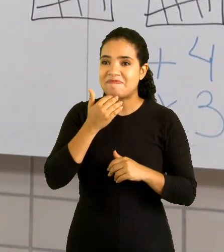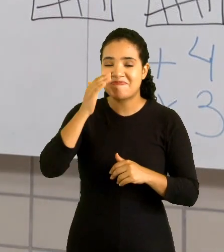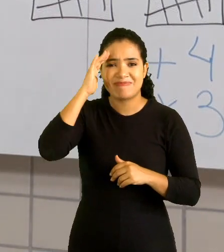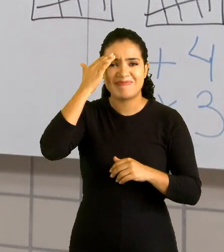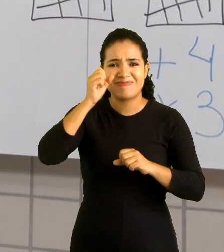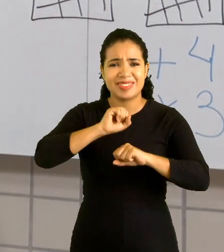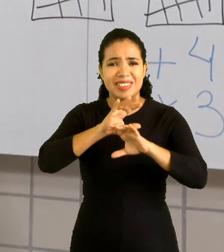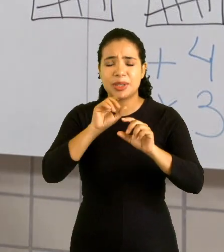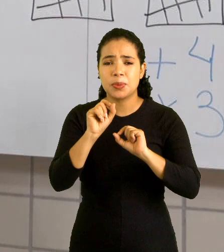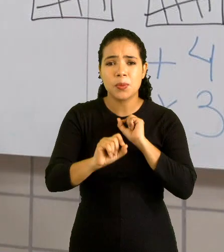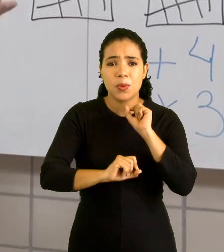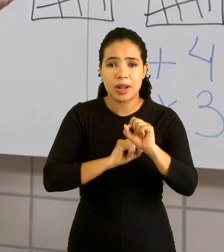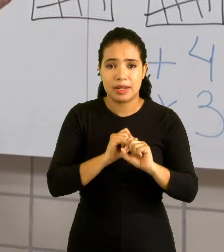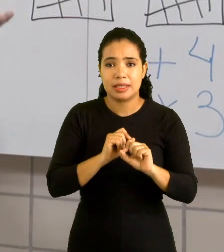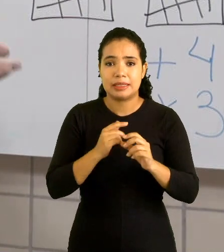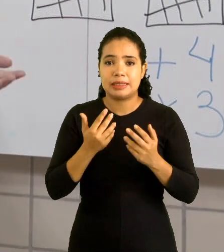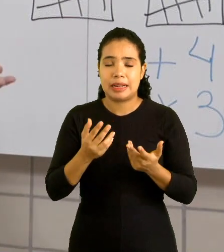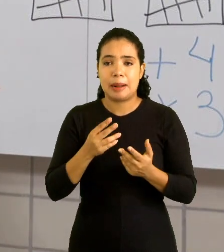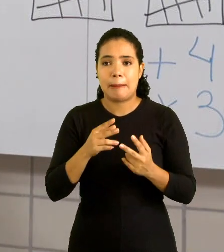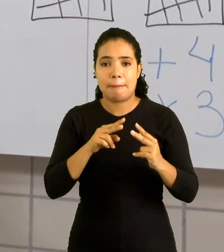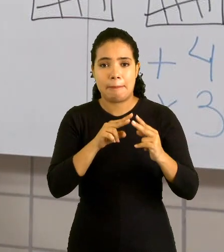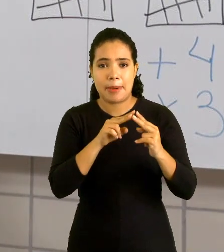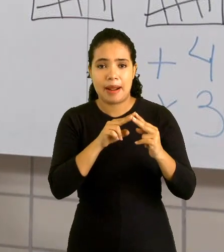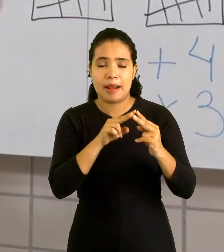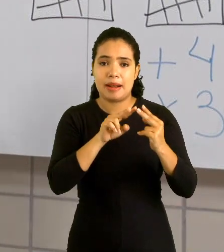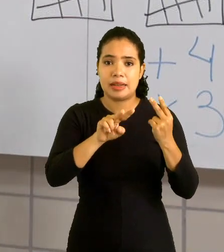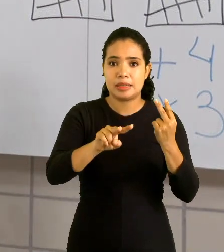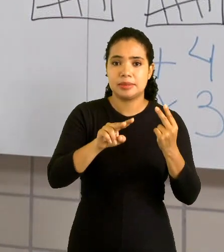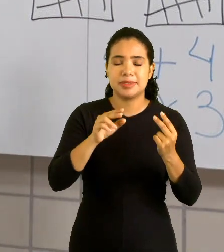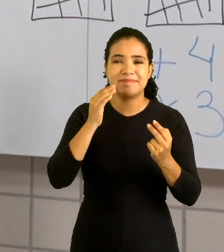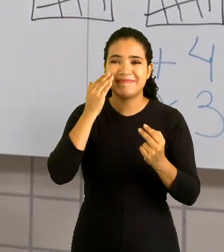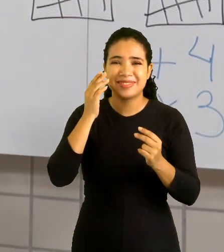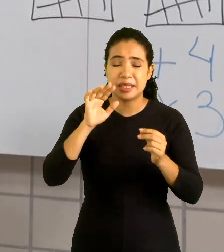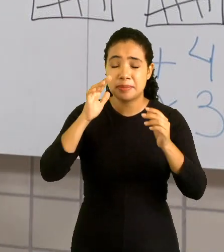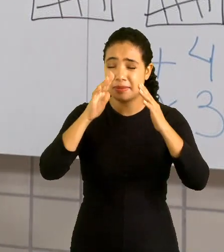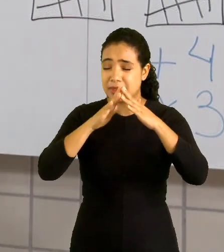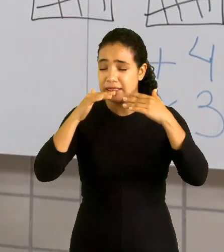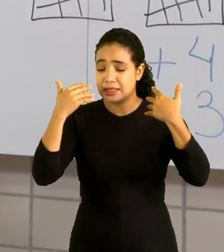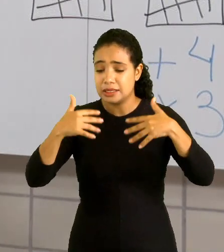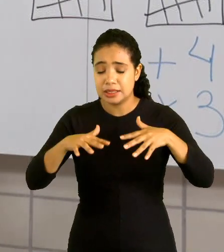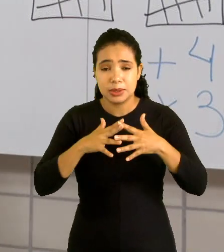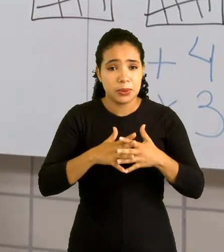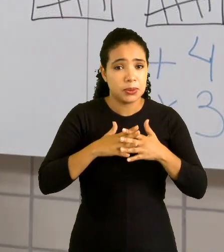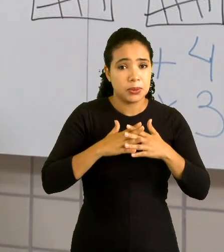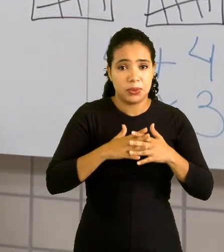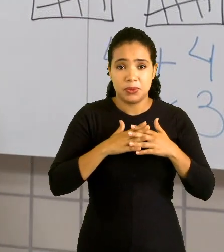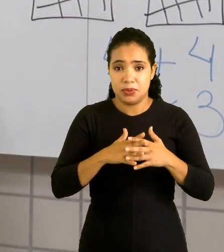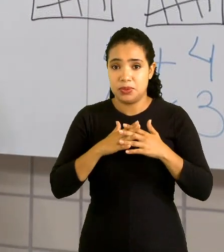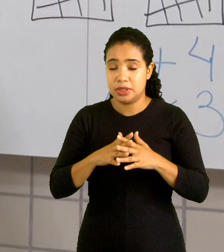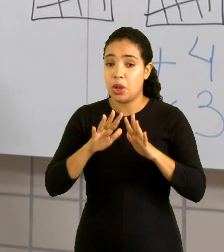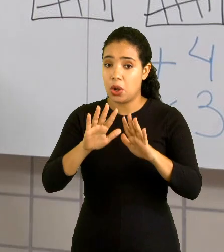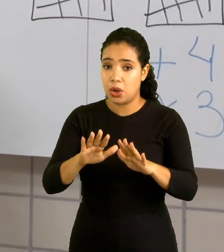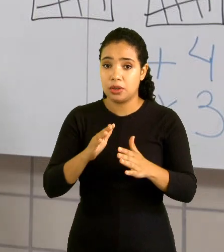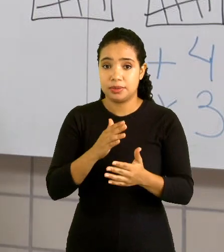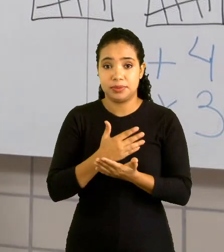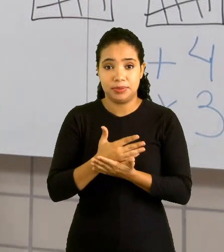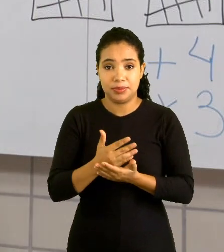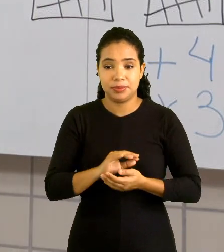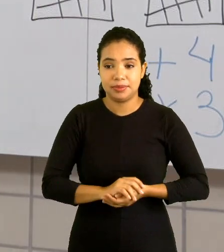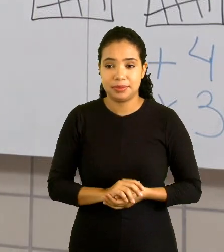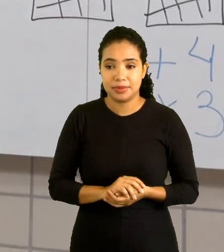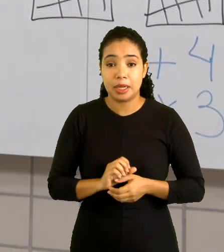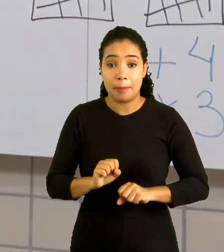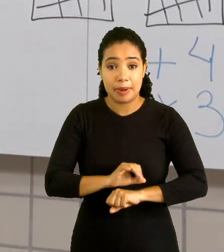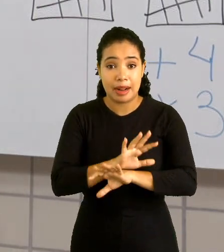entender, professora, esse negócio de par, esse negócio de ímpar. Minha cabeça está confundindo. Vamos lá. Para ficar